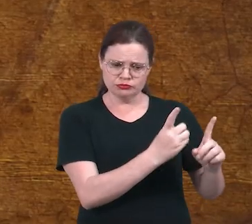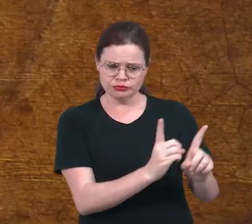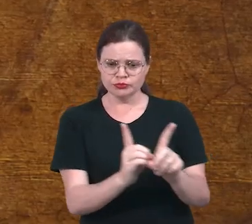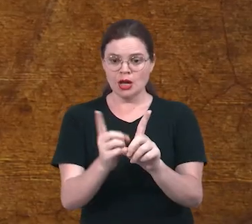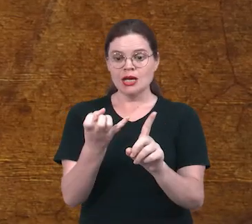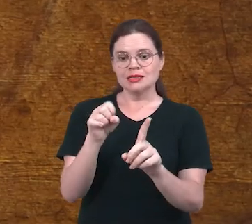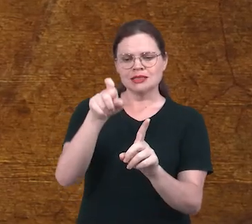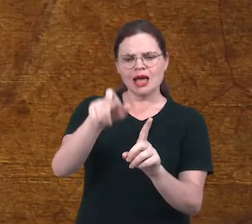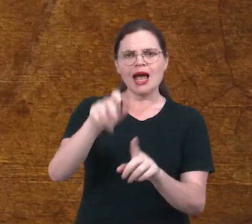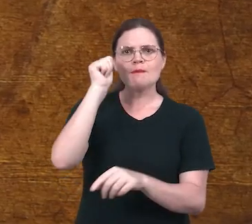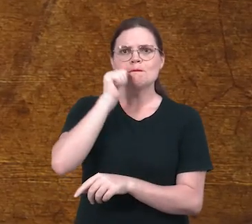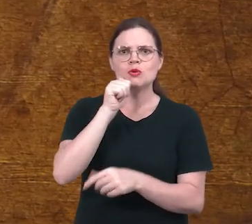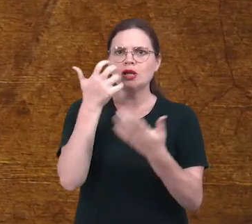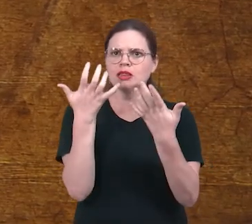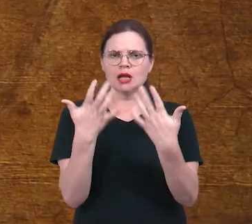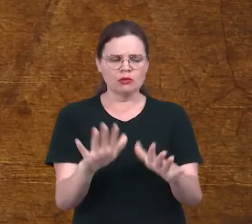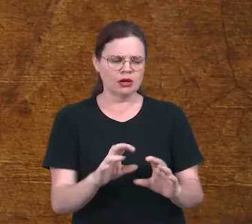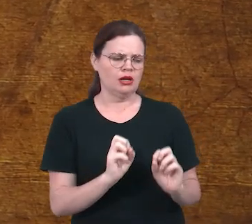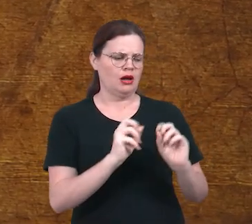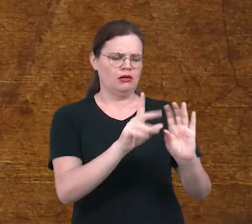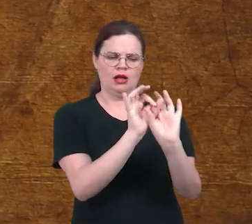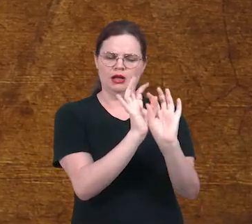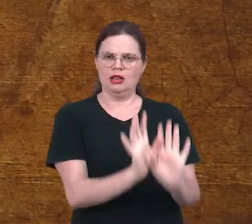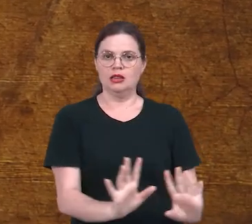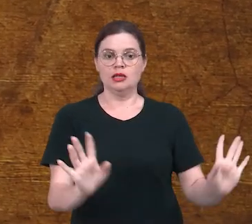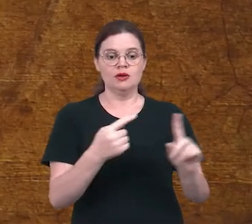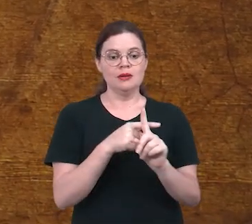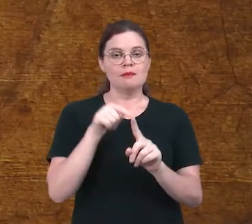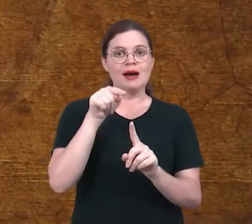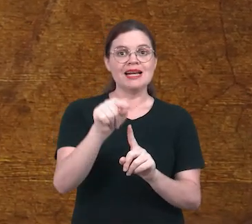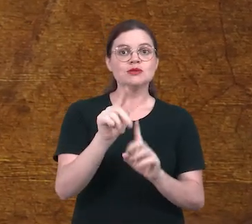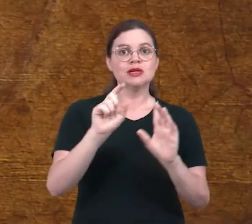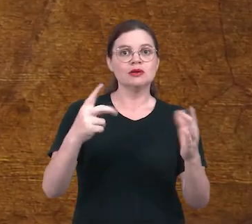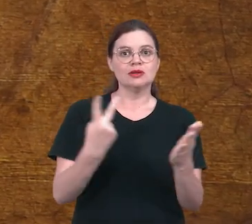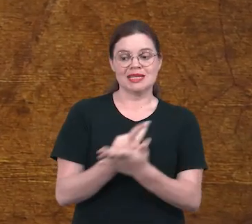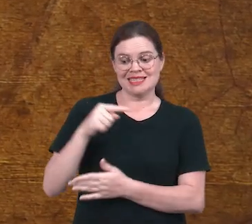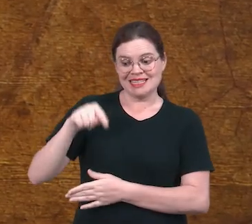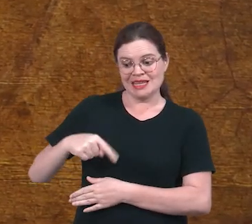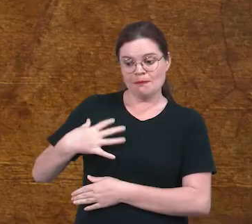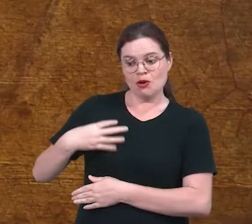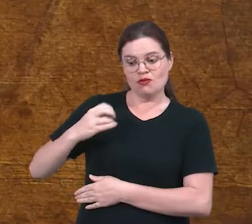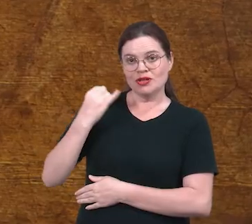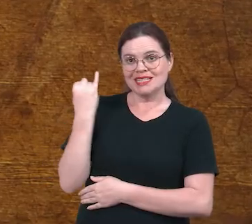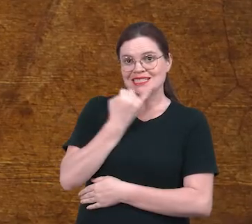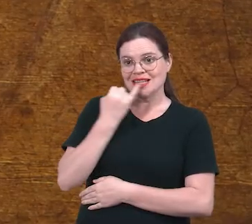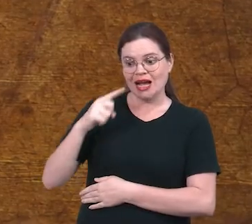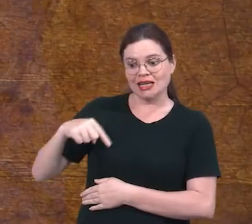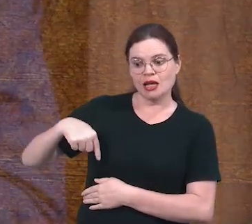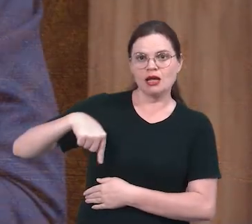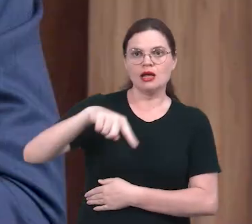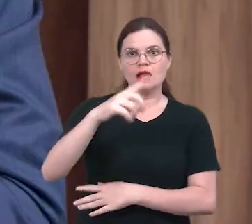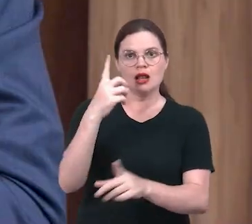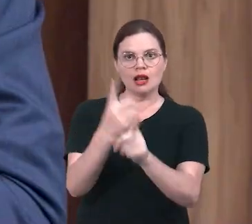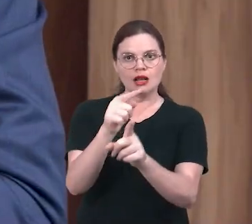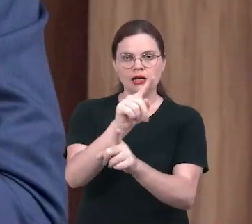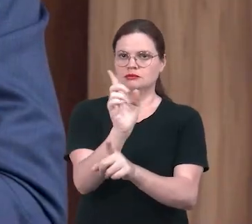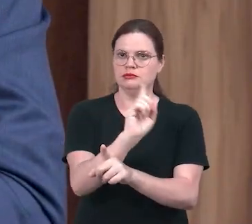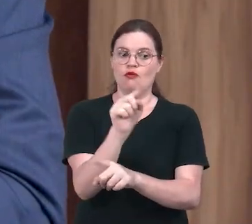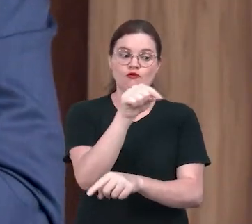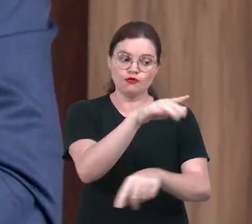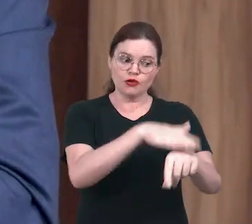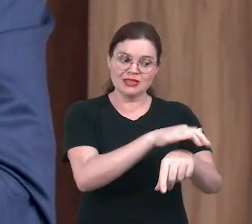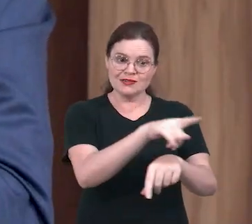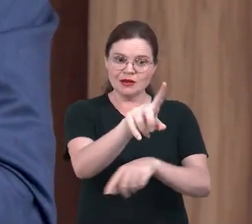meu juramento. Somente não faças lá tornar o meu filho. Glória a